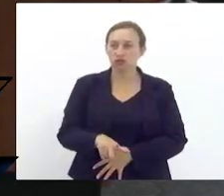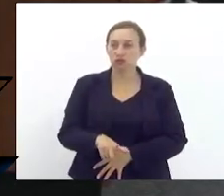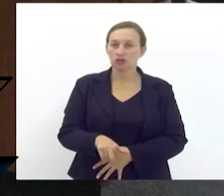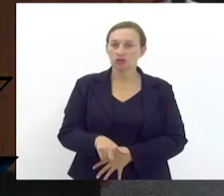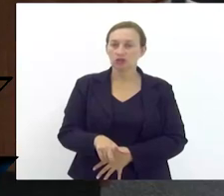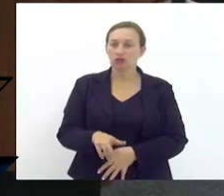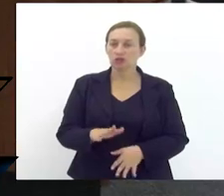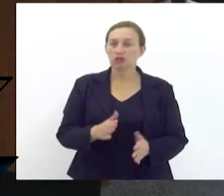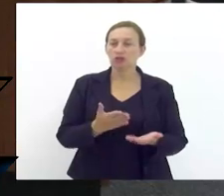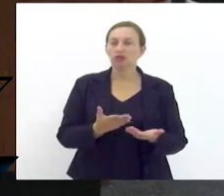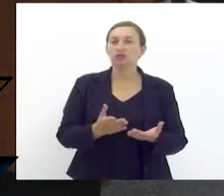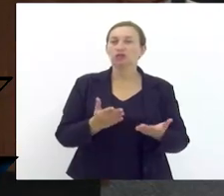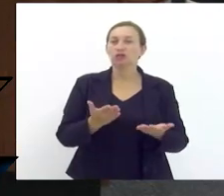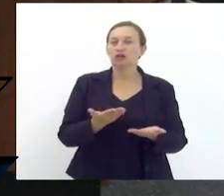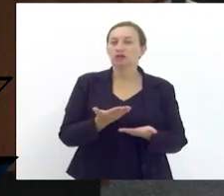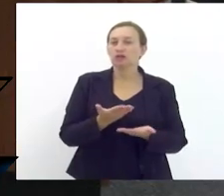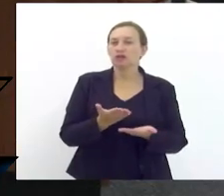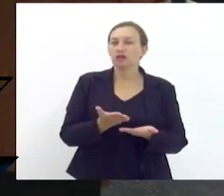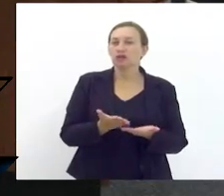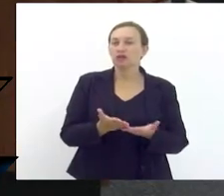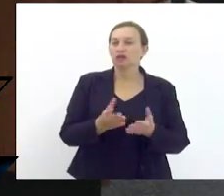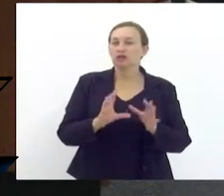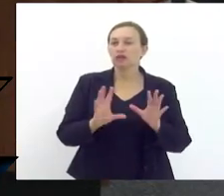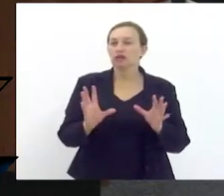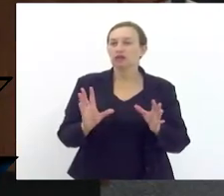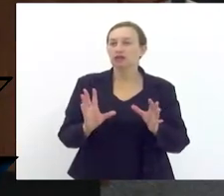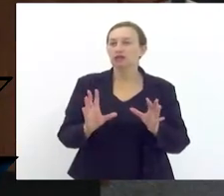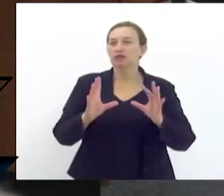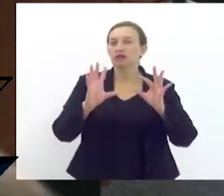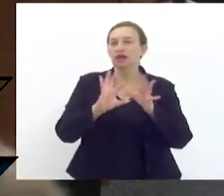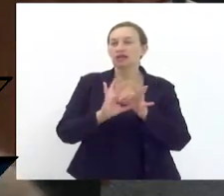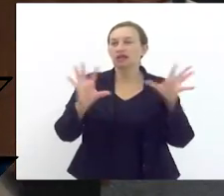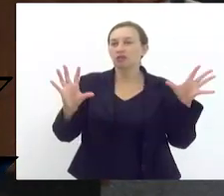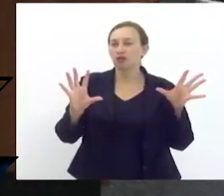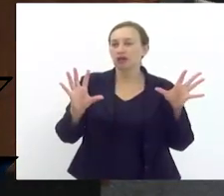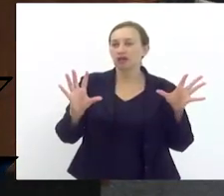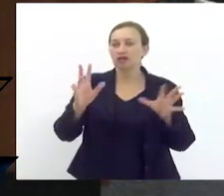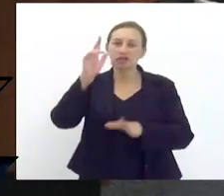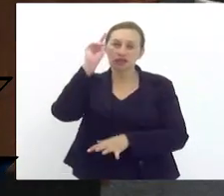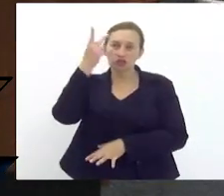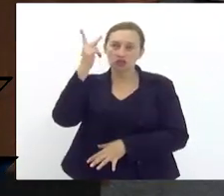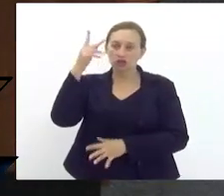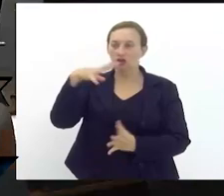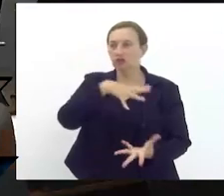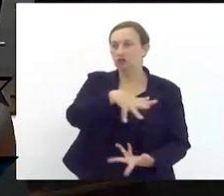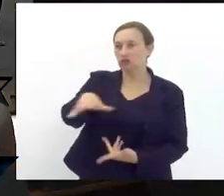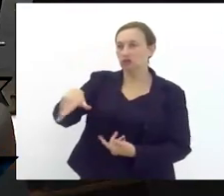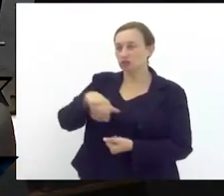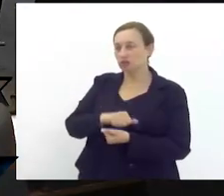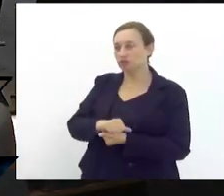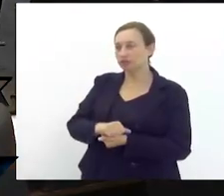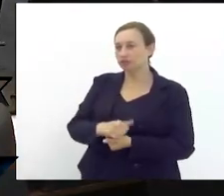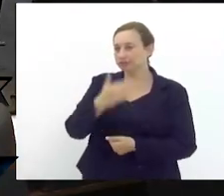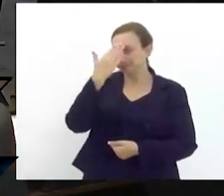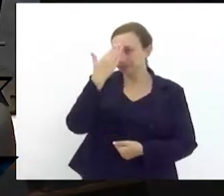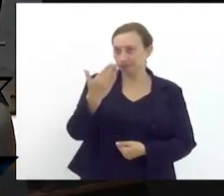a história da democracia e a história da civilidade no nosso mundo Muito obrigado